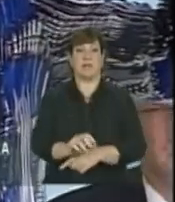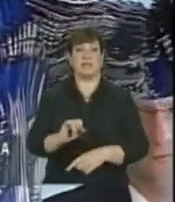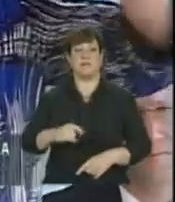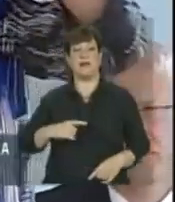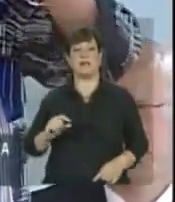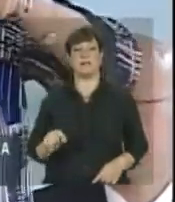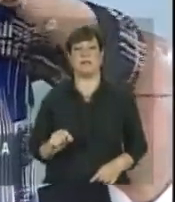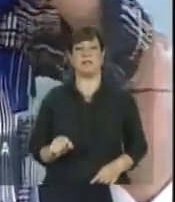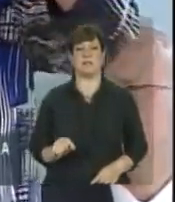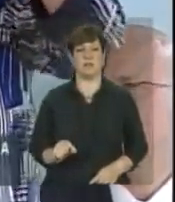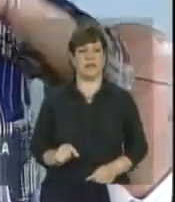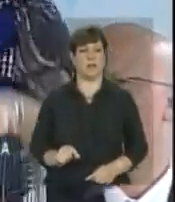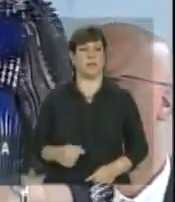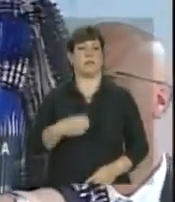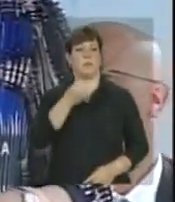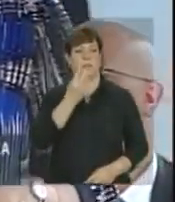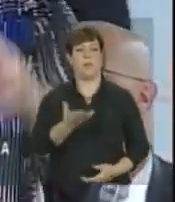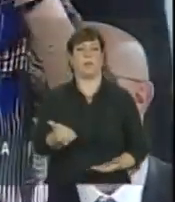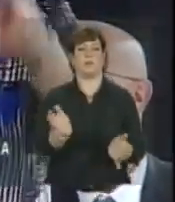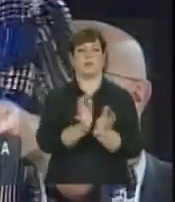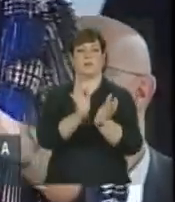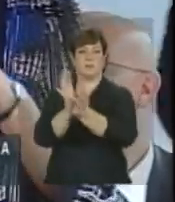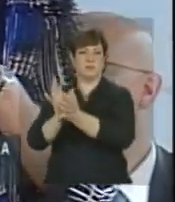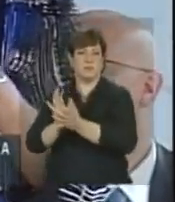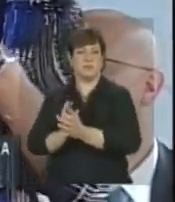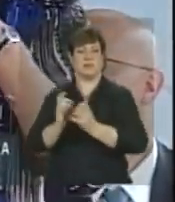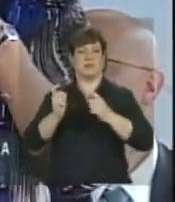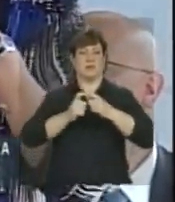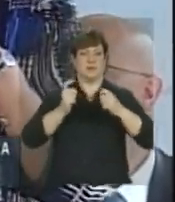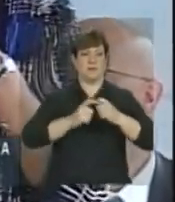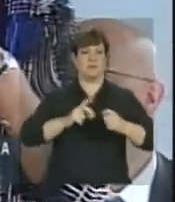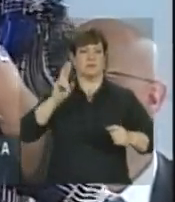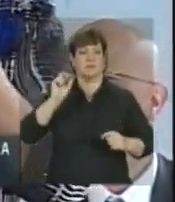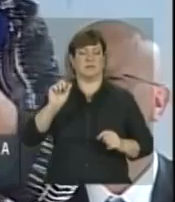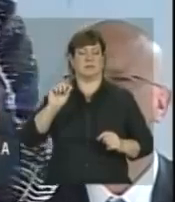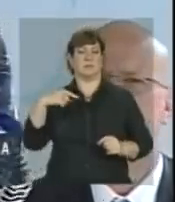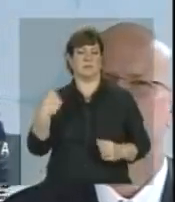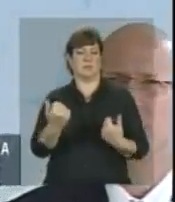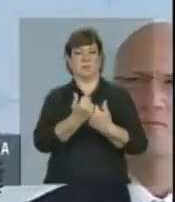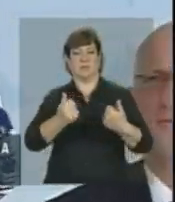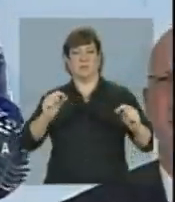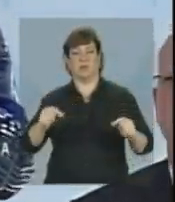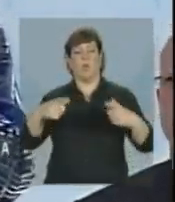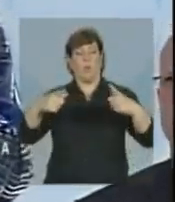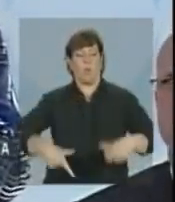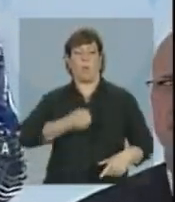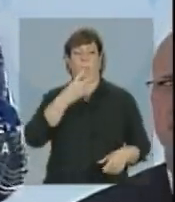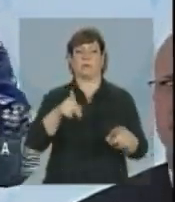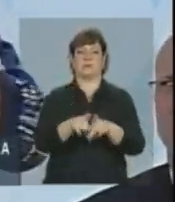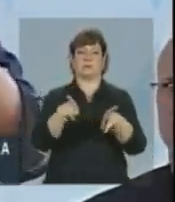um bom local para médicos, enfermeiros e para o atendimento, é um local também para a